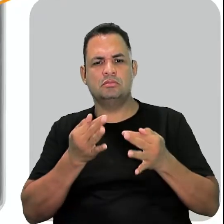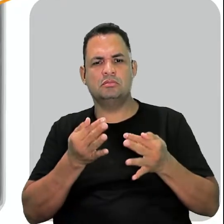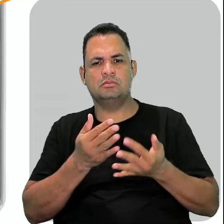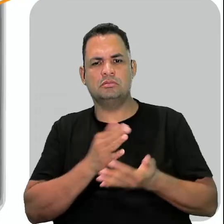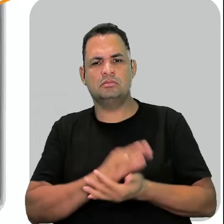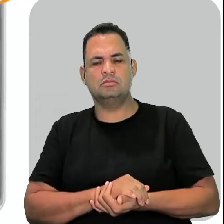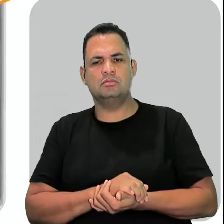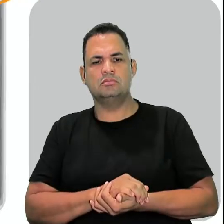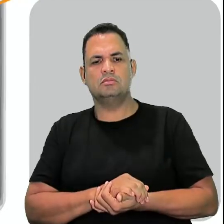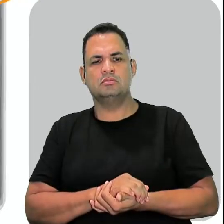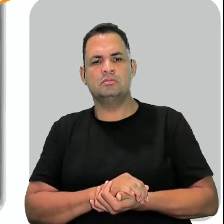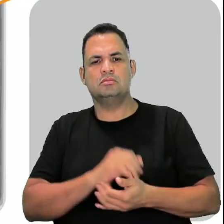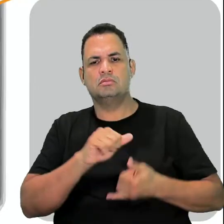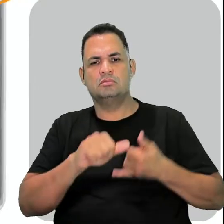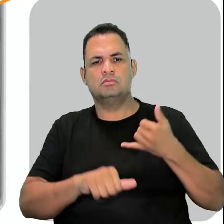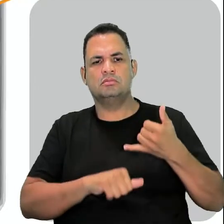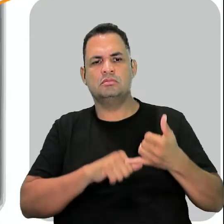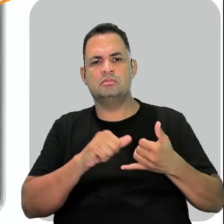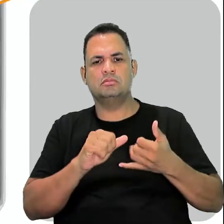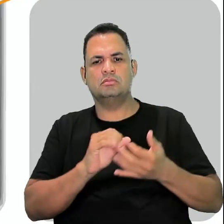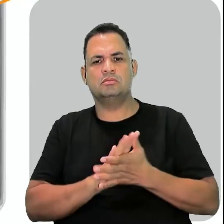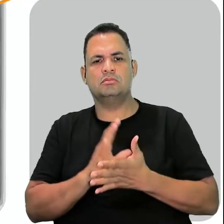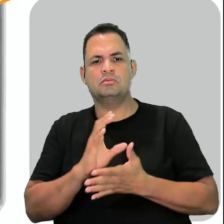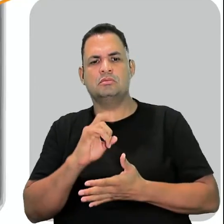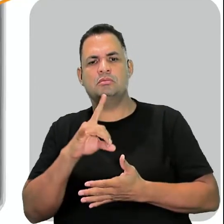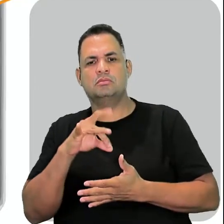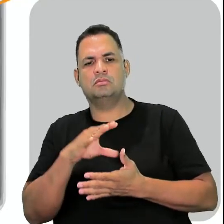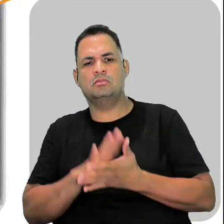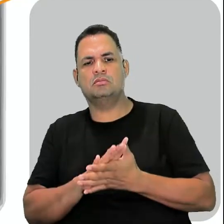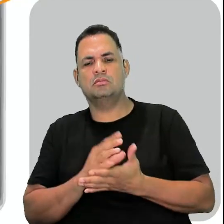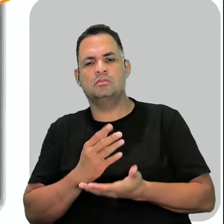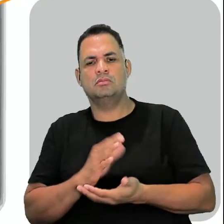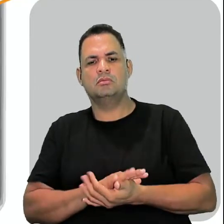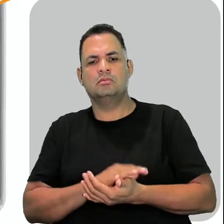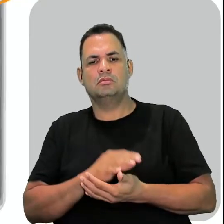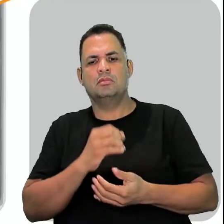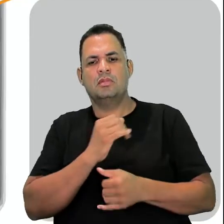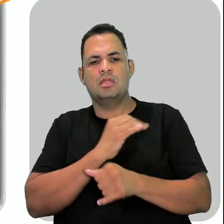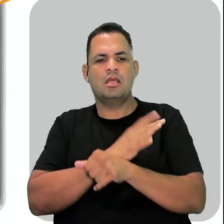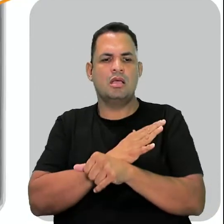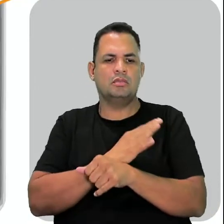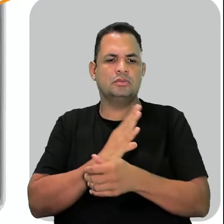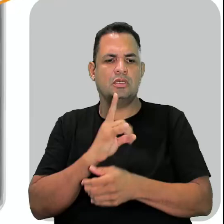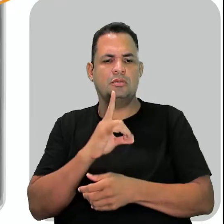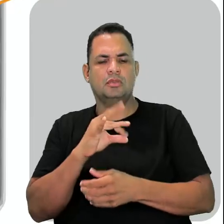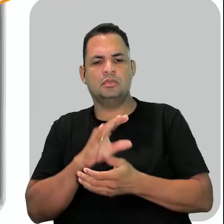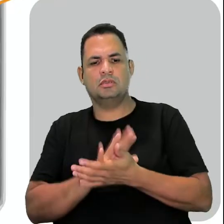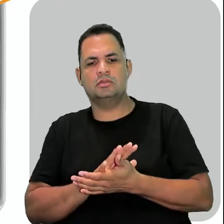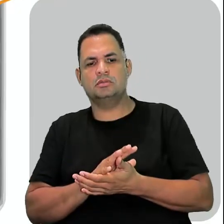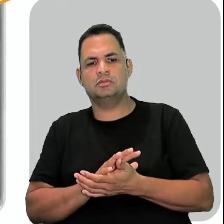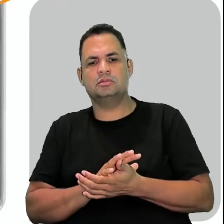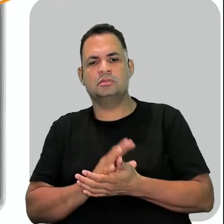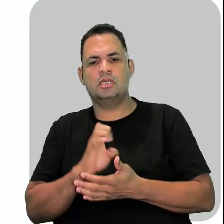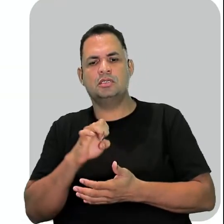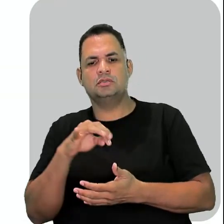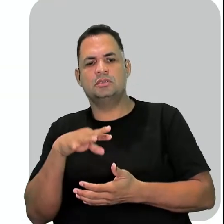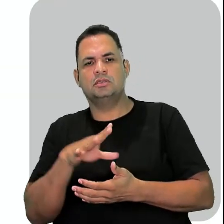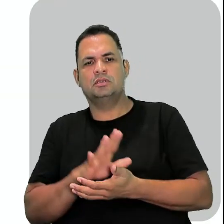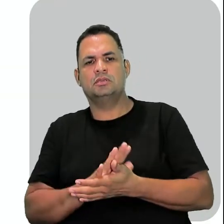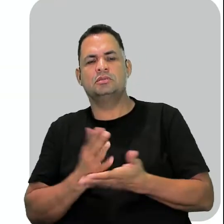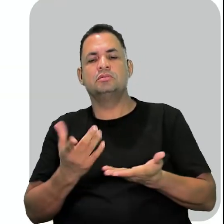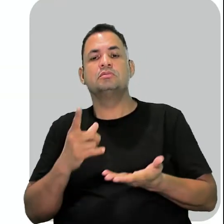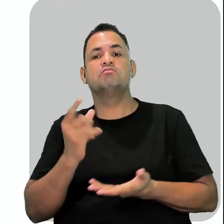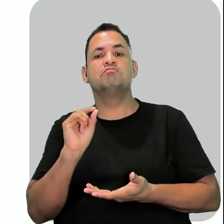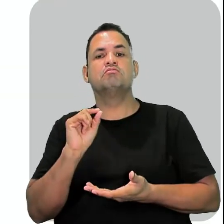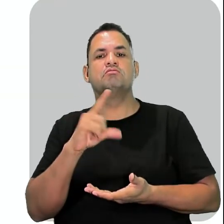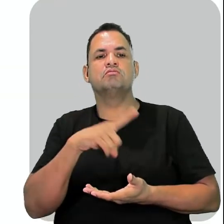menos importante, as reações oxigenadas, só que nesse caso envolvendo ácidos carboxílicos, ésteres. O